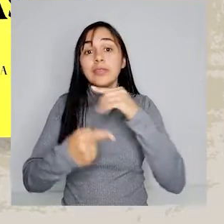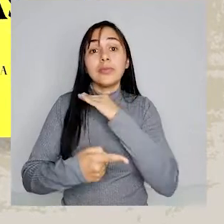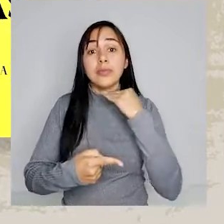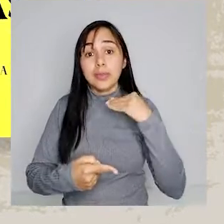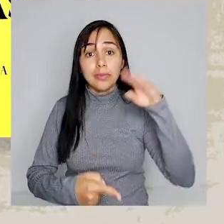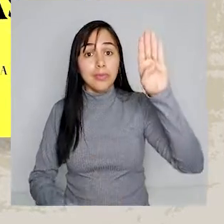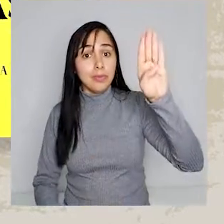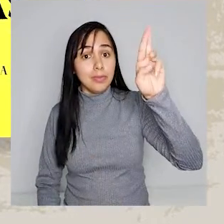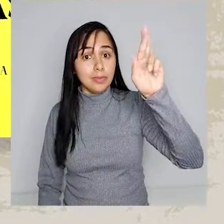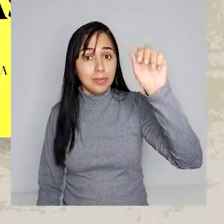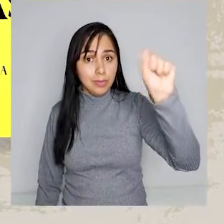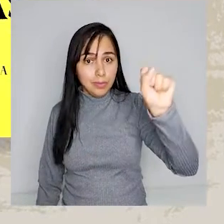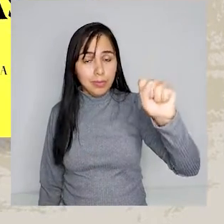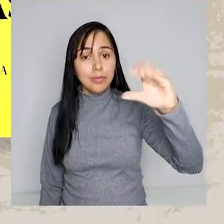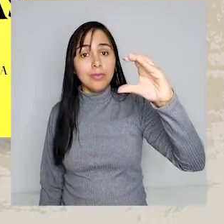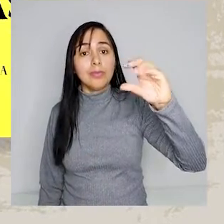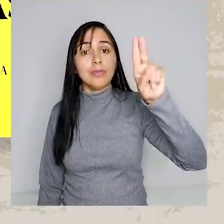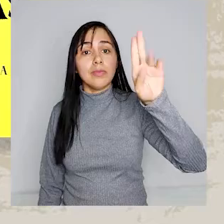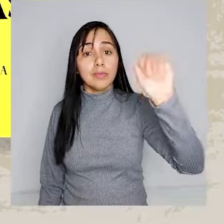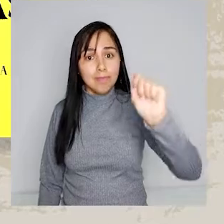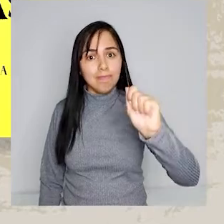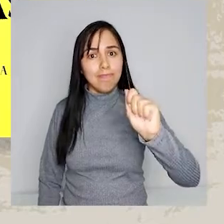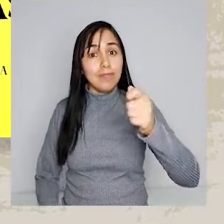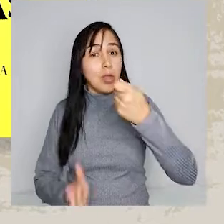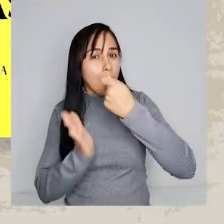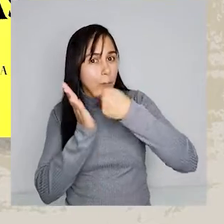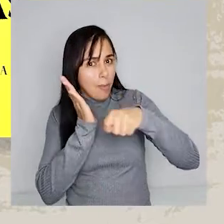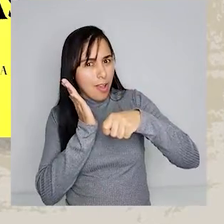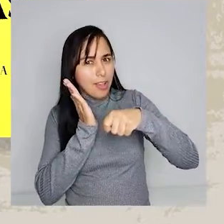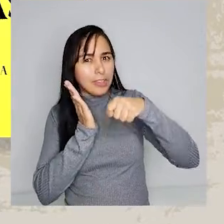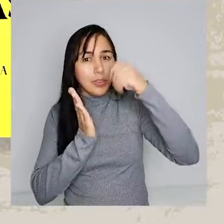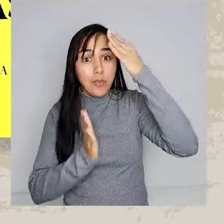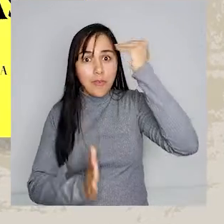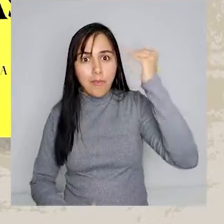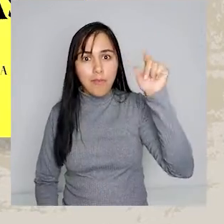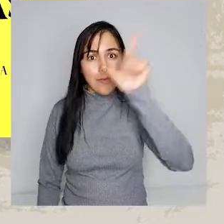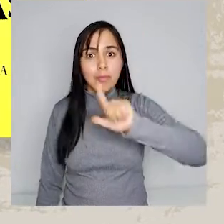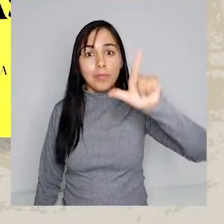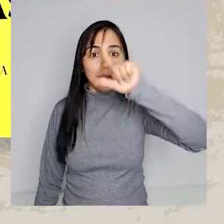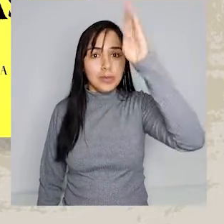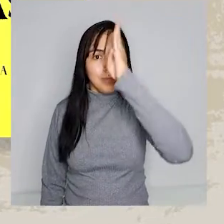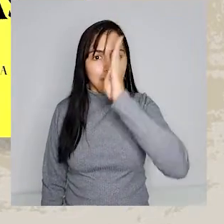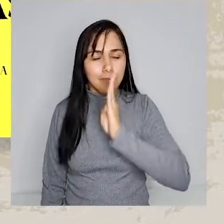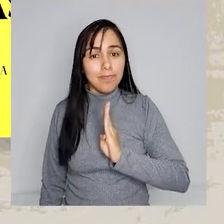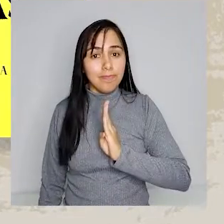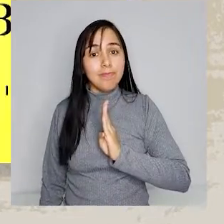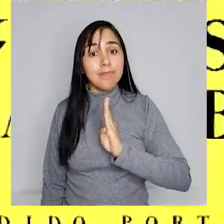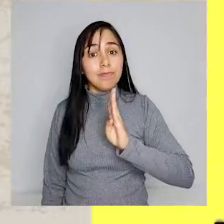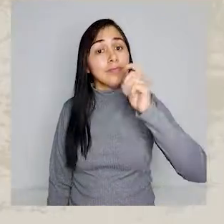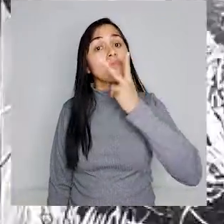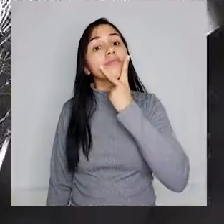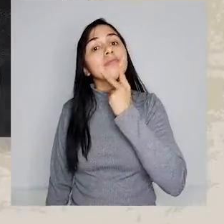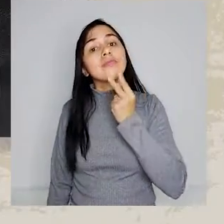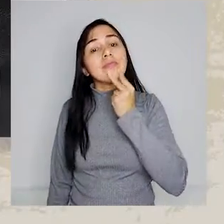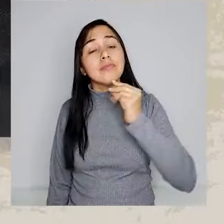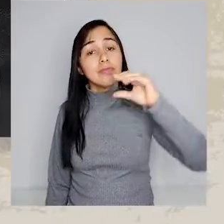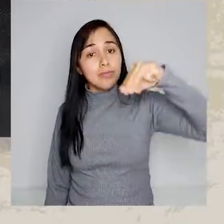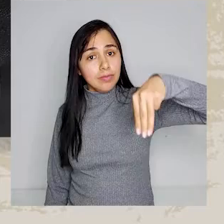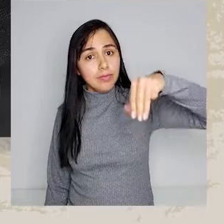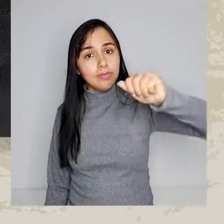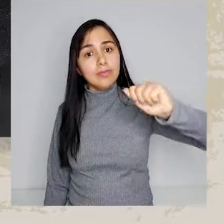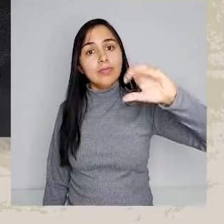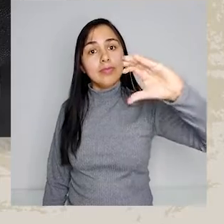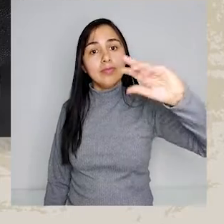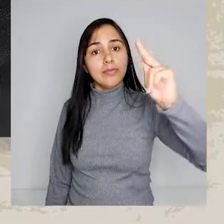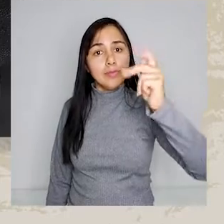Brás Cubas, de um dos grandes autores da literatura nacional, Joaquim Maria Machado, ou o